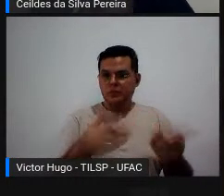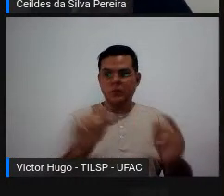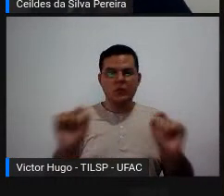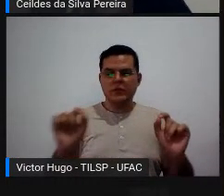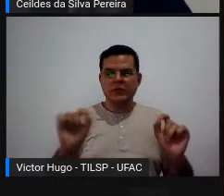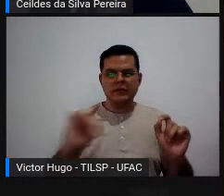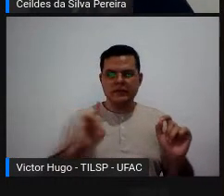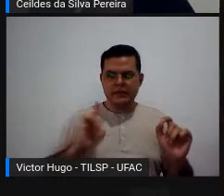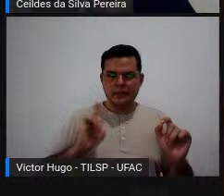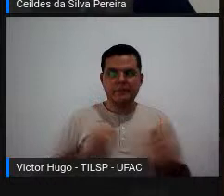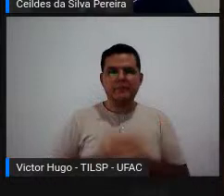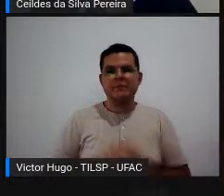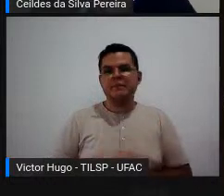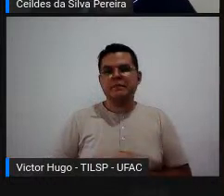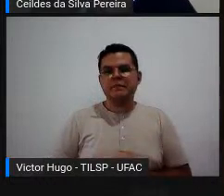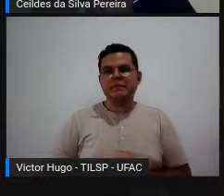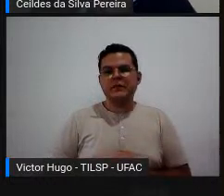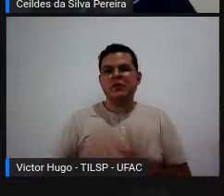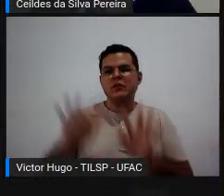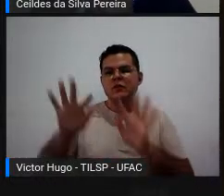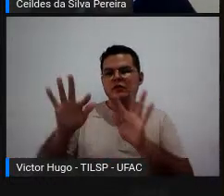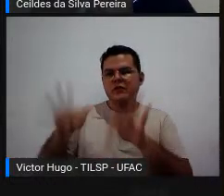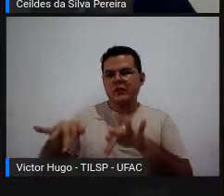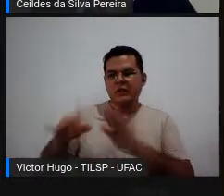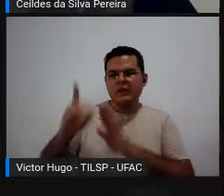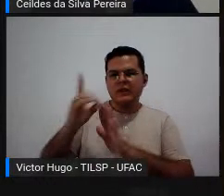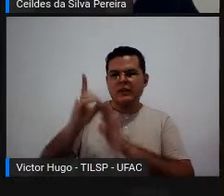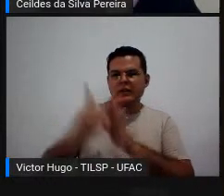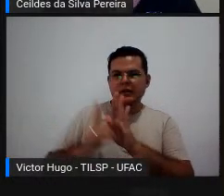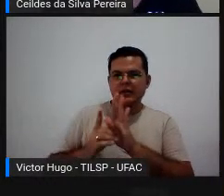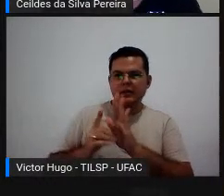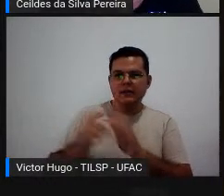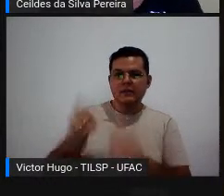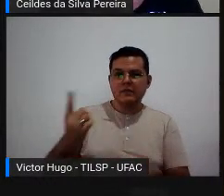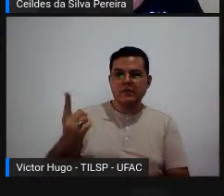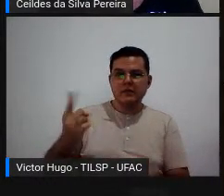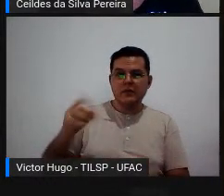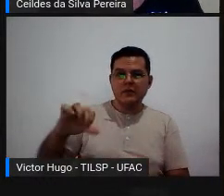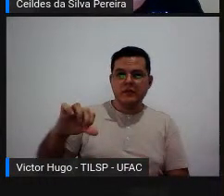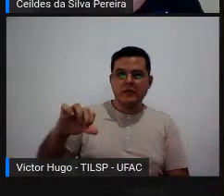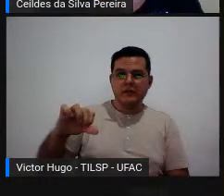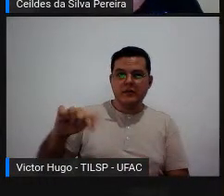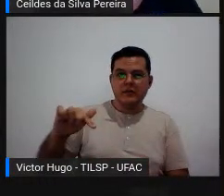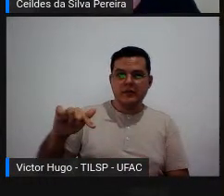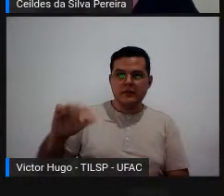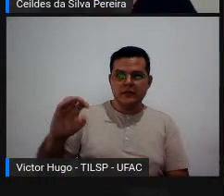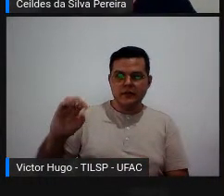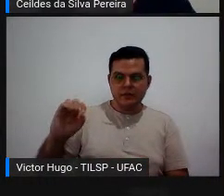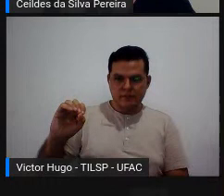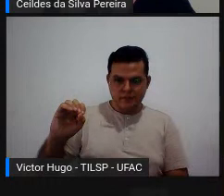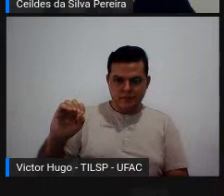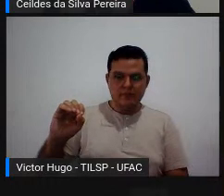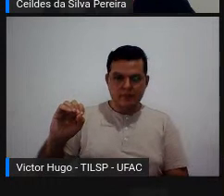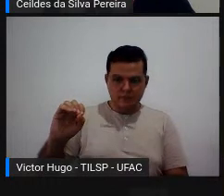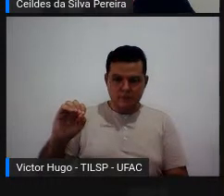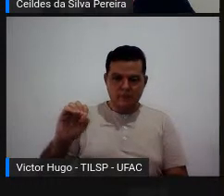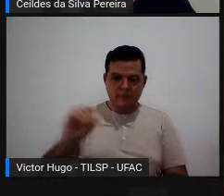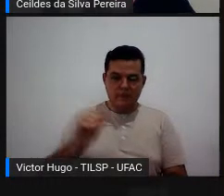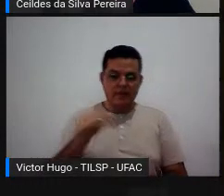lá no final da década de 70 para o ensino da língua portuguesa